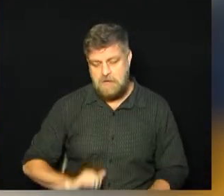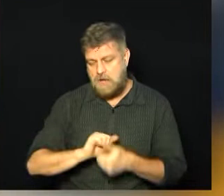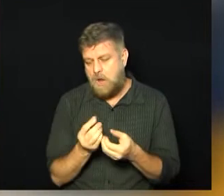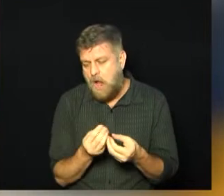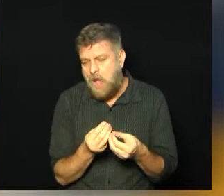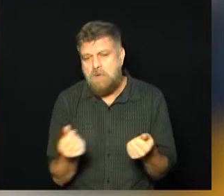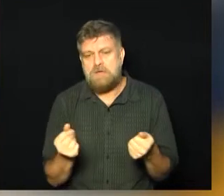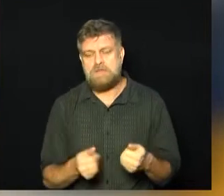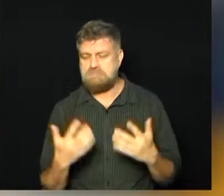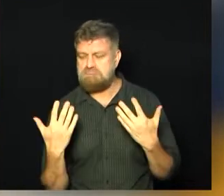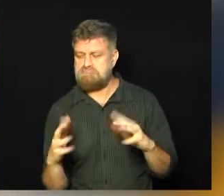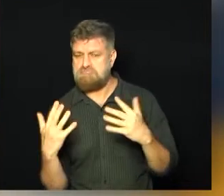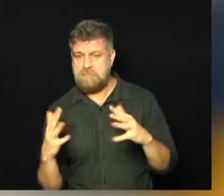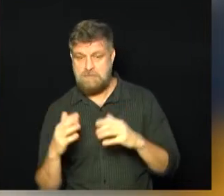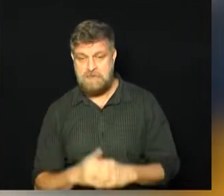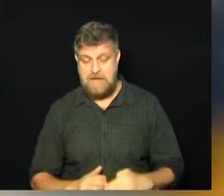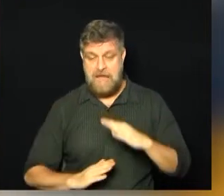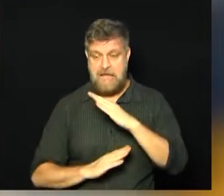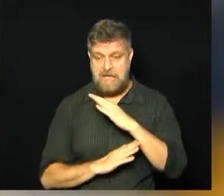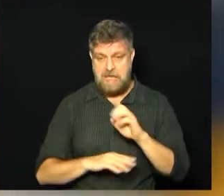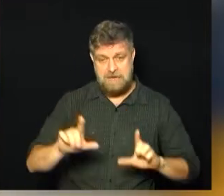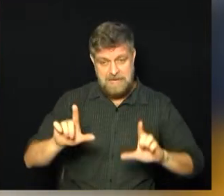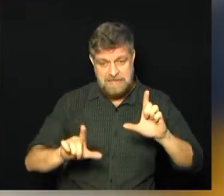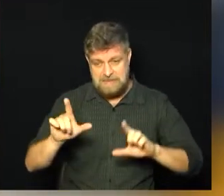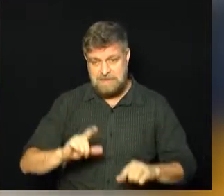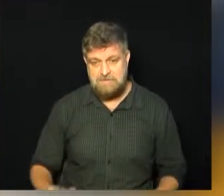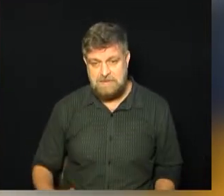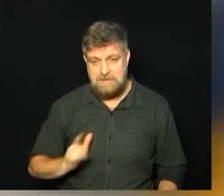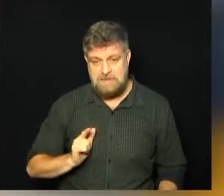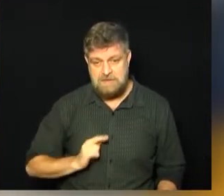trabalho reconhecido. A TV Câmara Campinas é finalista